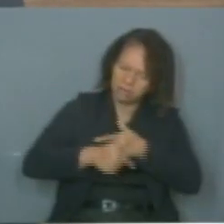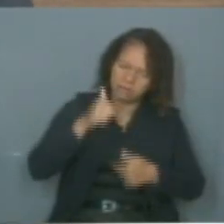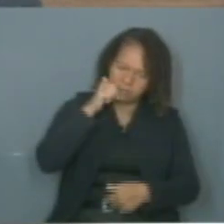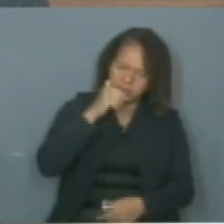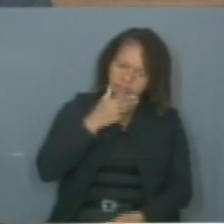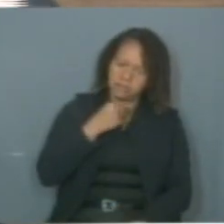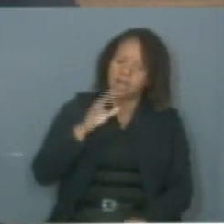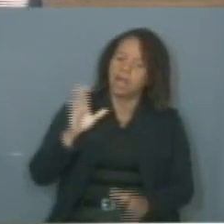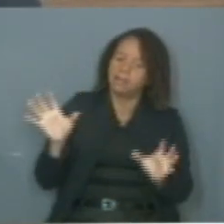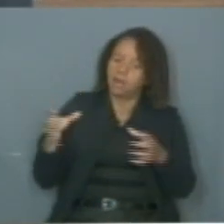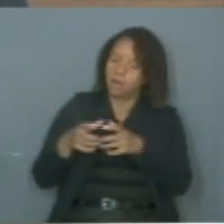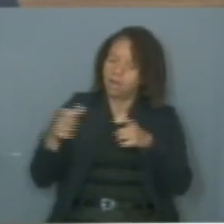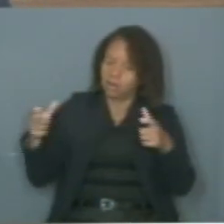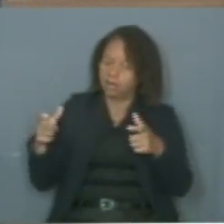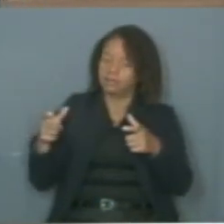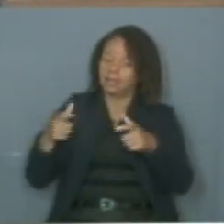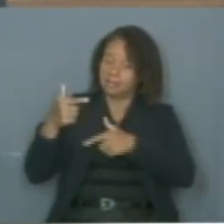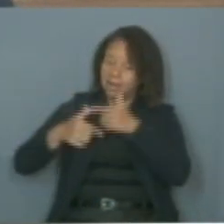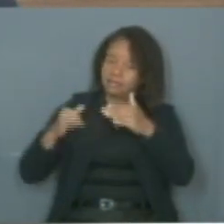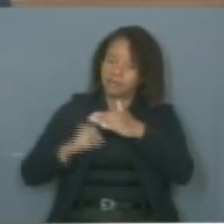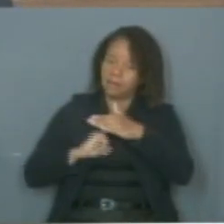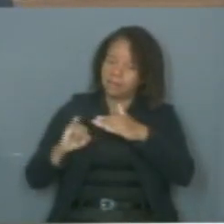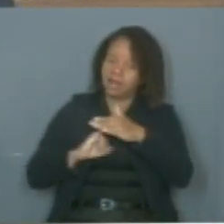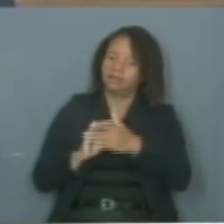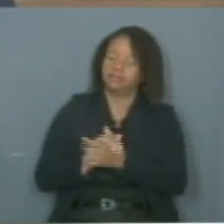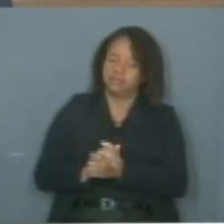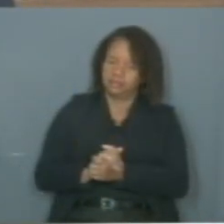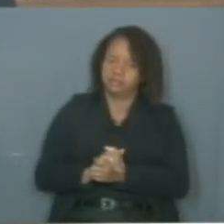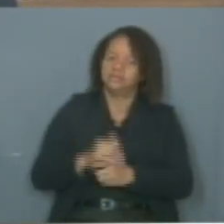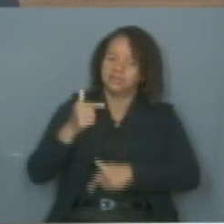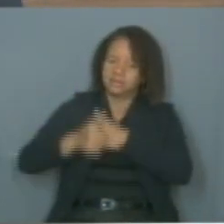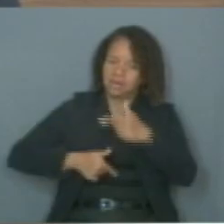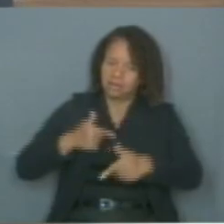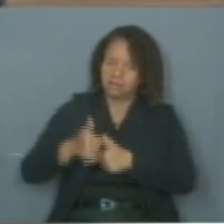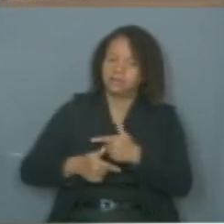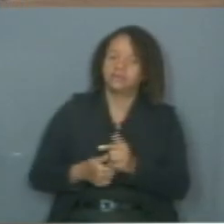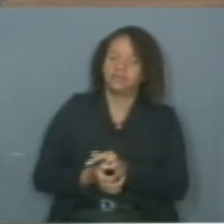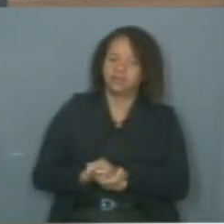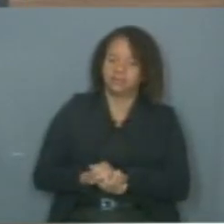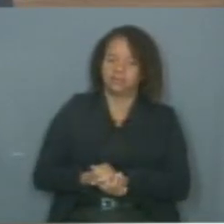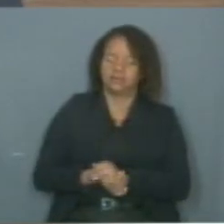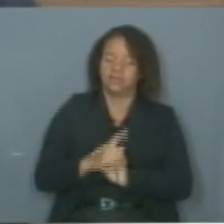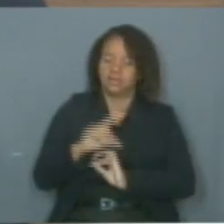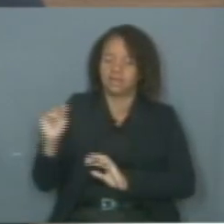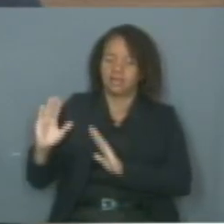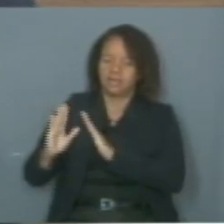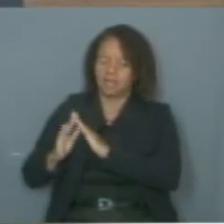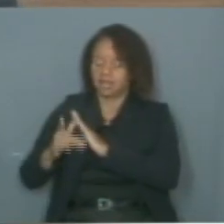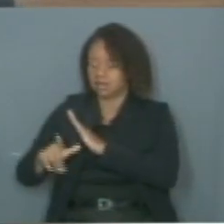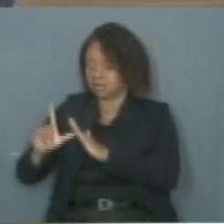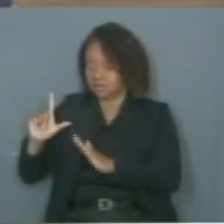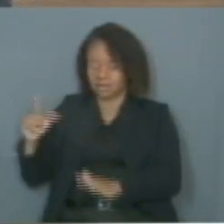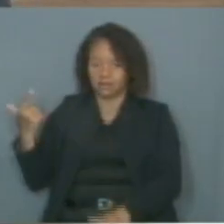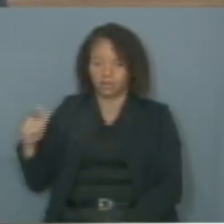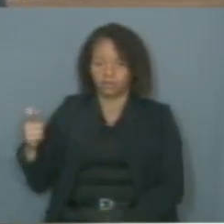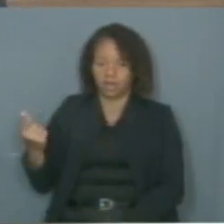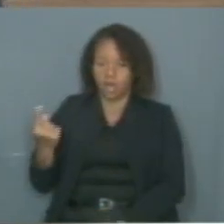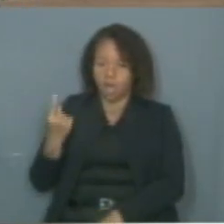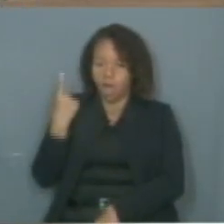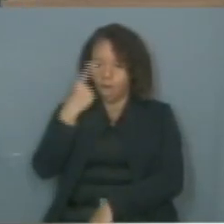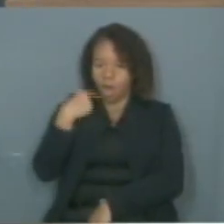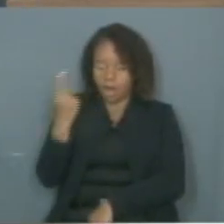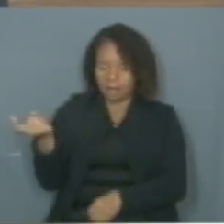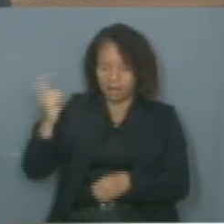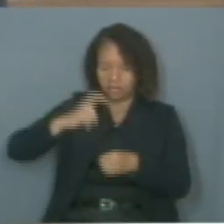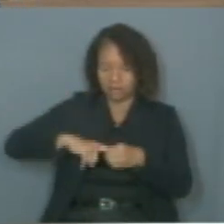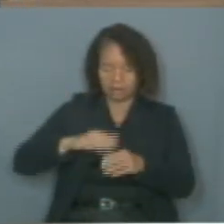trabalhadores, muitos deles trabalhadores informais, né? Trabalhadores que muitas vezes saem de casa logo cedo, não tem horário para